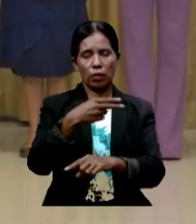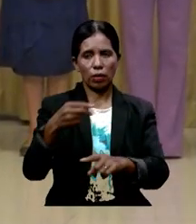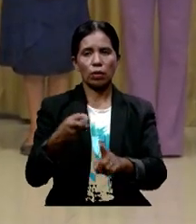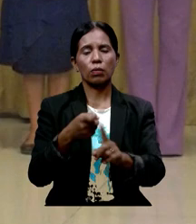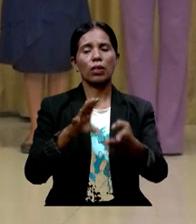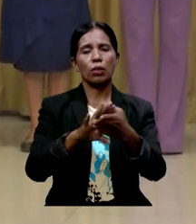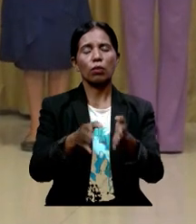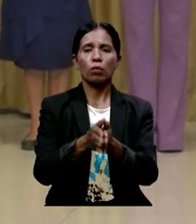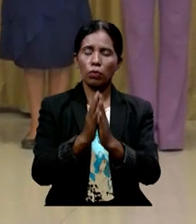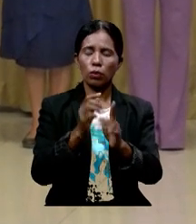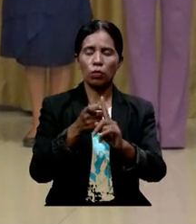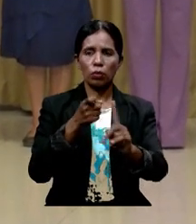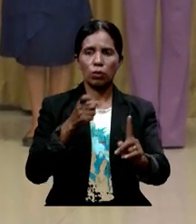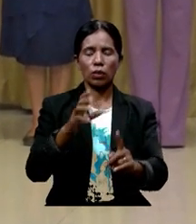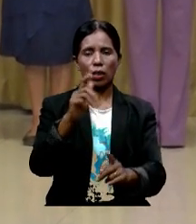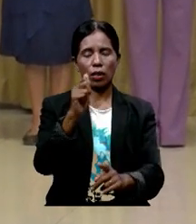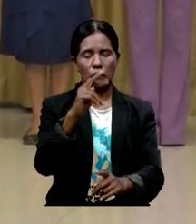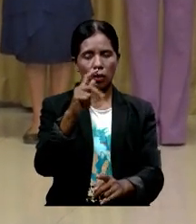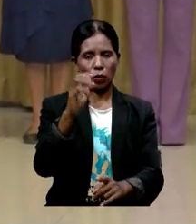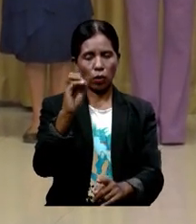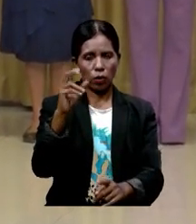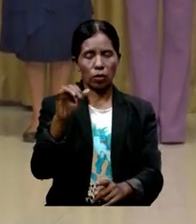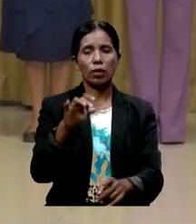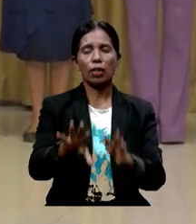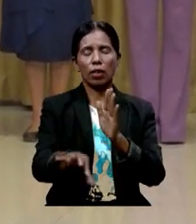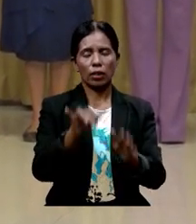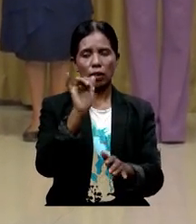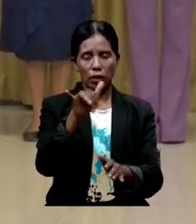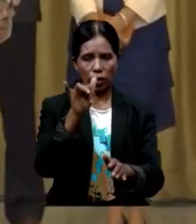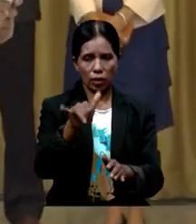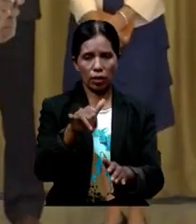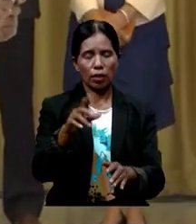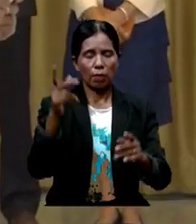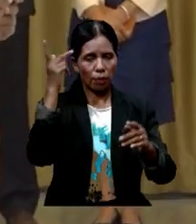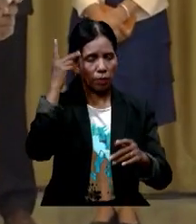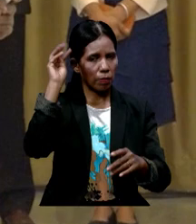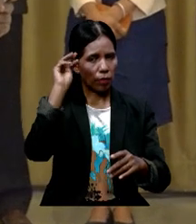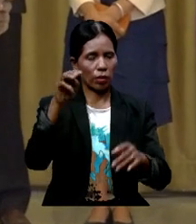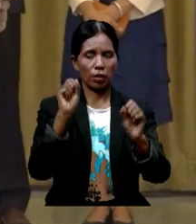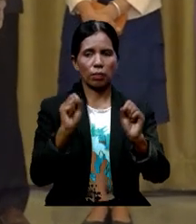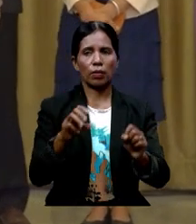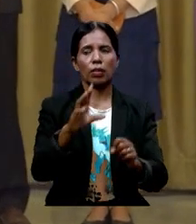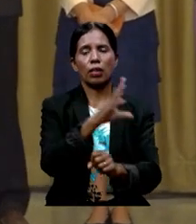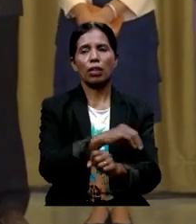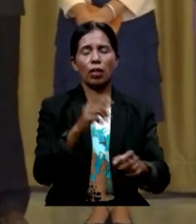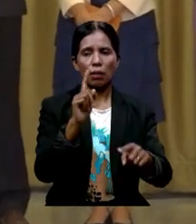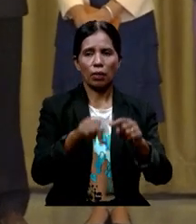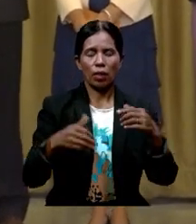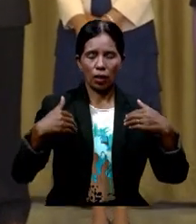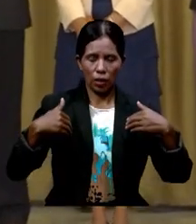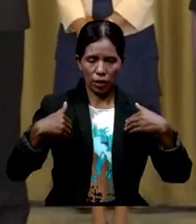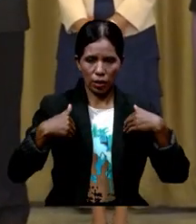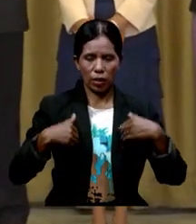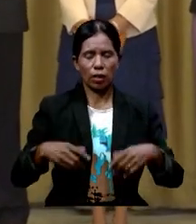Raseik. Horta informa decisão nemos hetan aceitação si primeiro-ministro nomenek atunune kalohan labele iha depressão